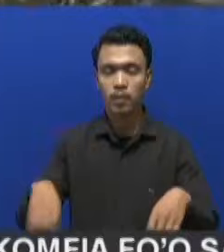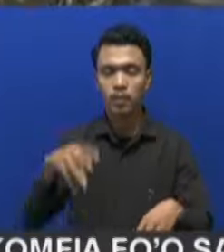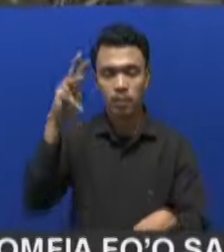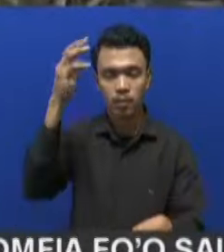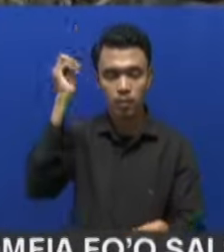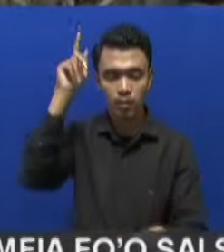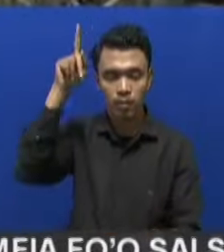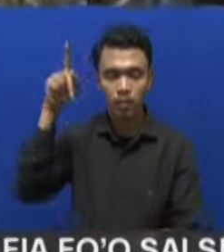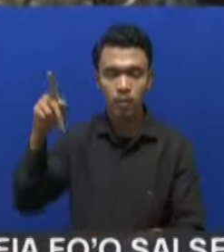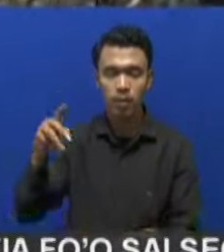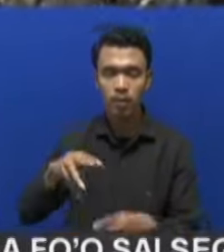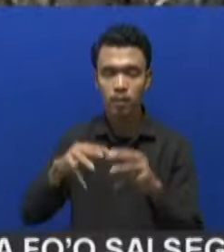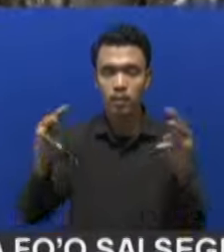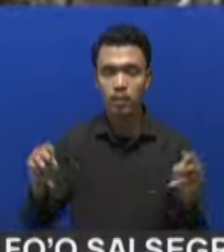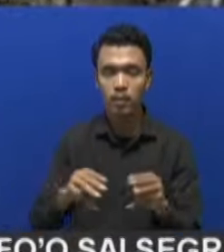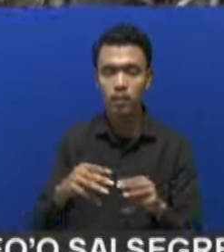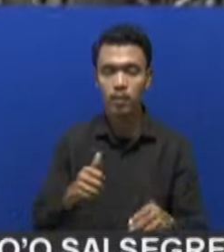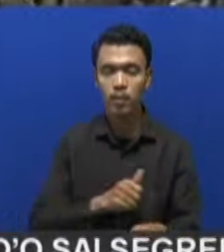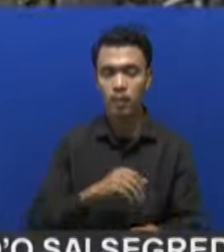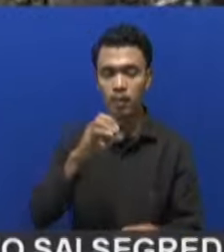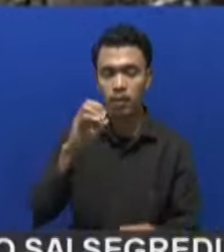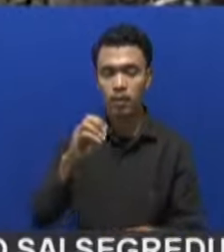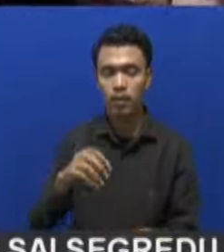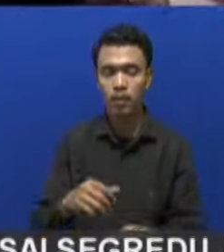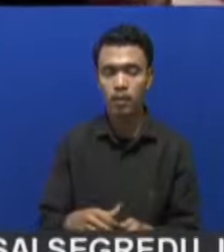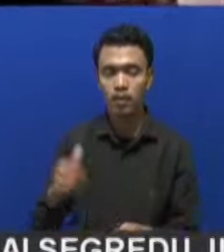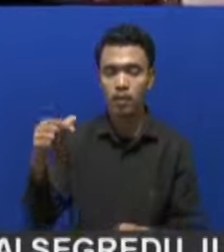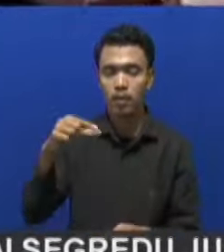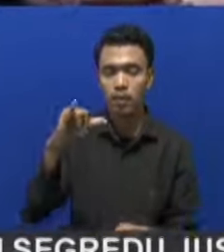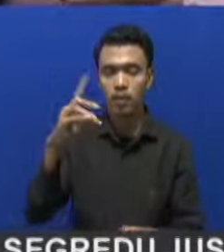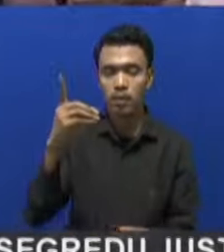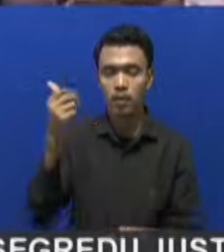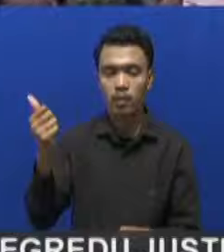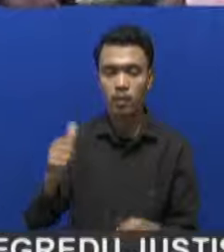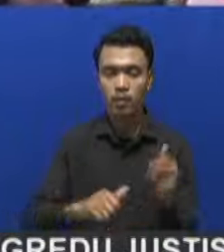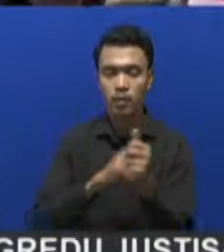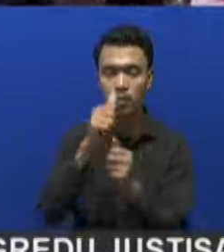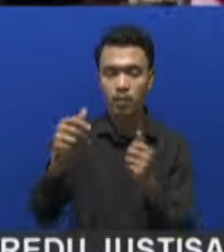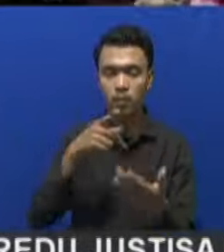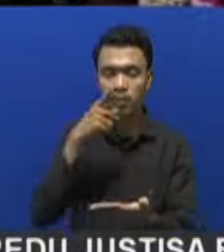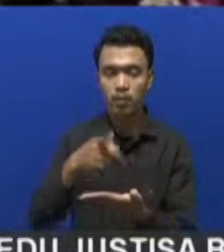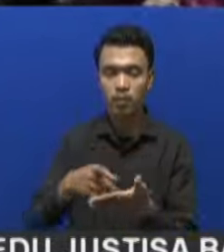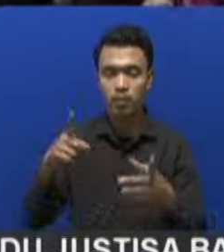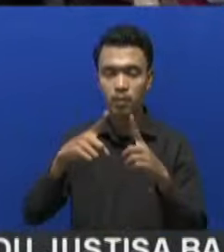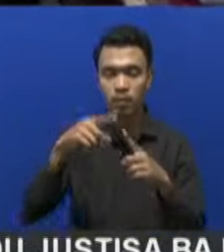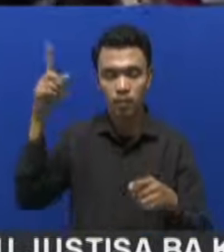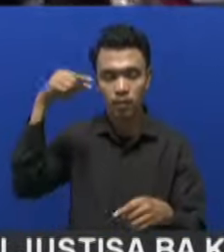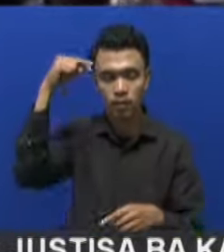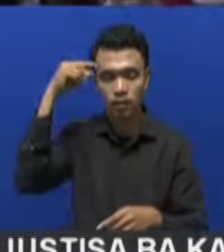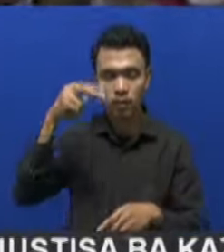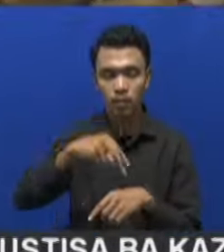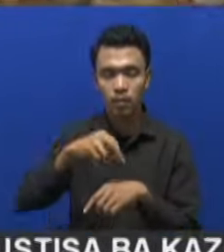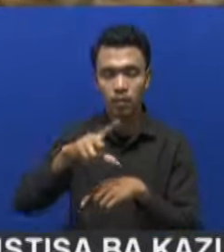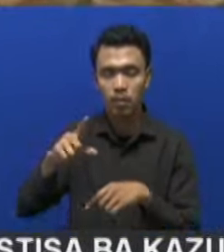Pecuária Pescas na Floresta Município Ainaru, Aguida Judith Mendonça, se relata pescador sirane pedido ba governo central, hodi